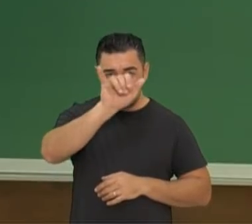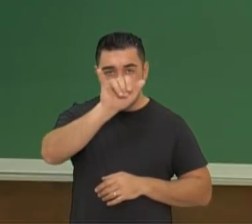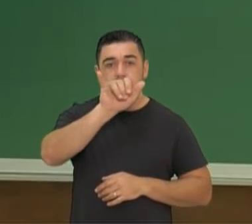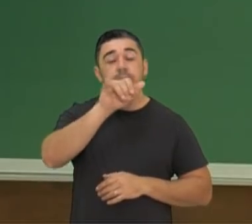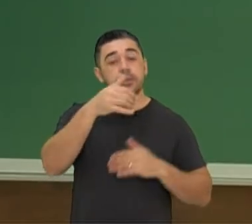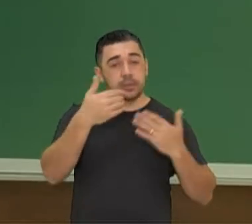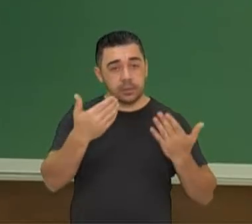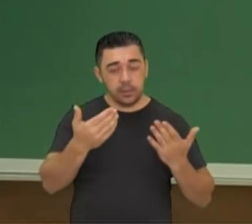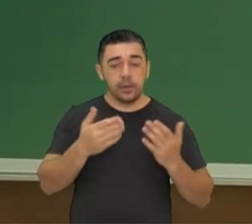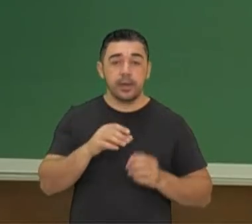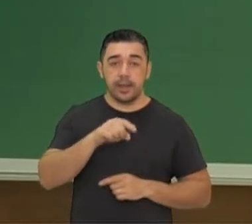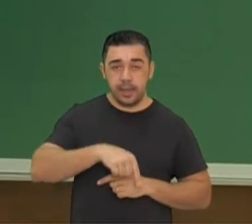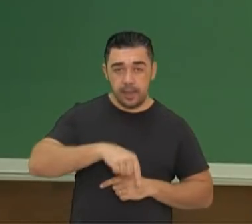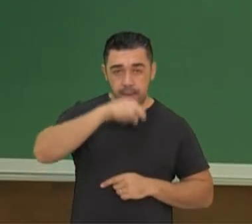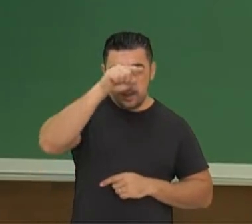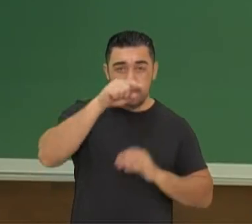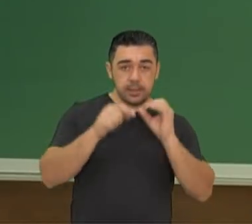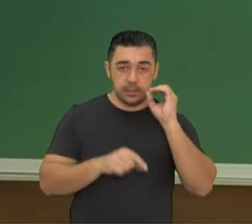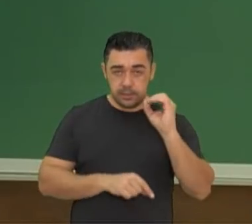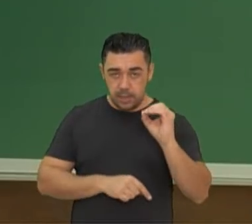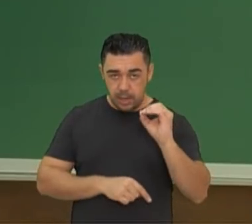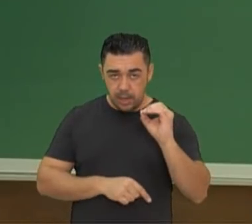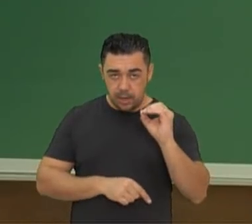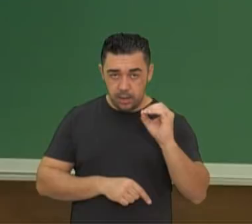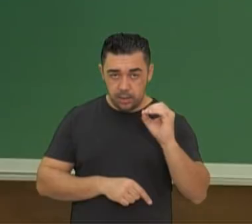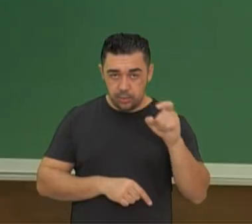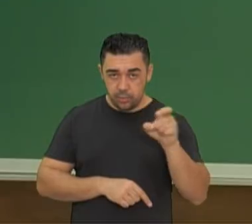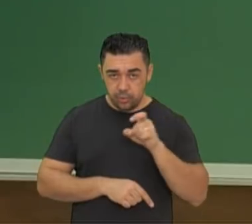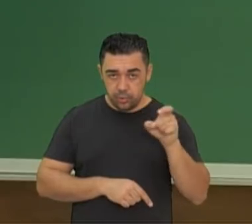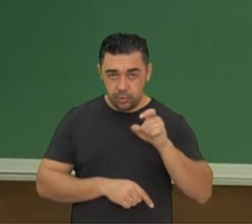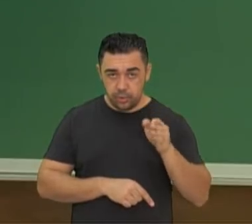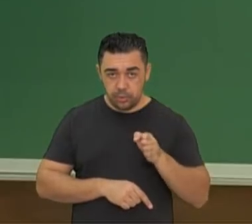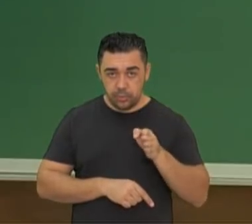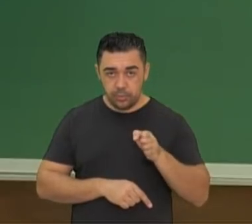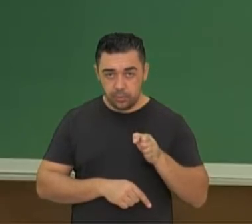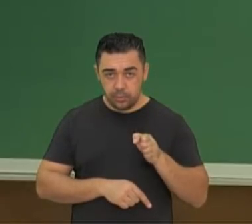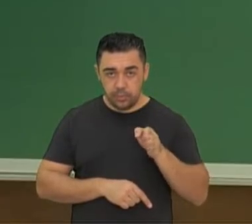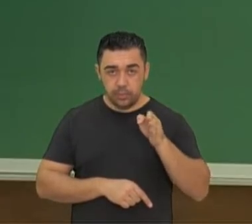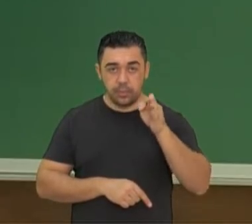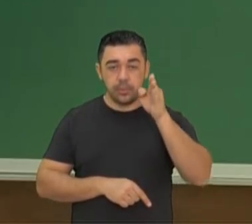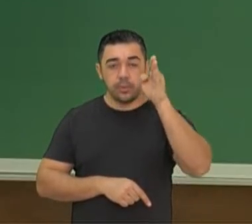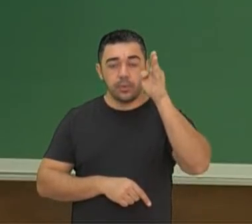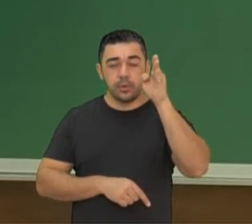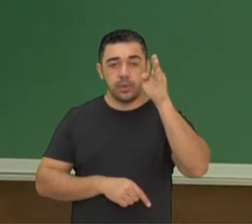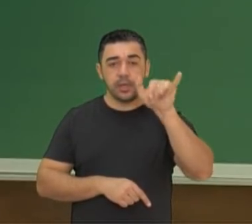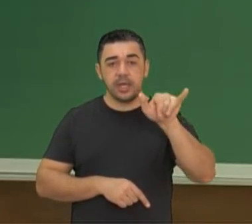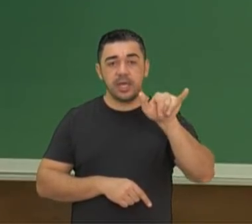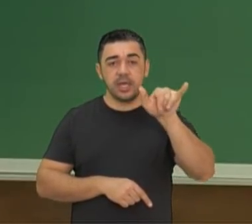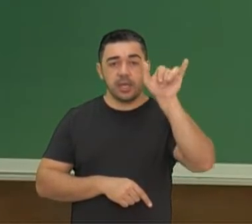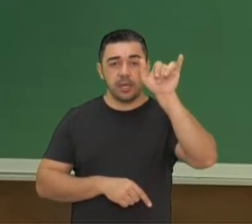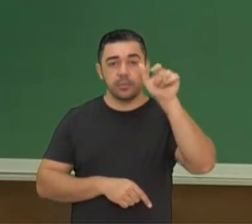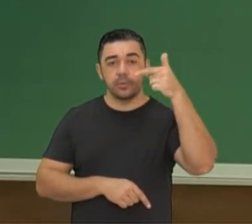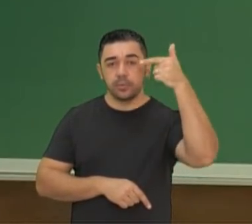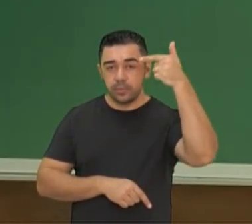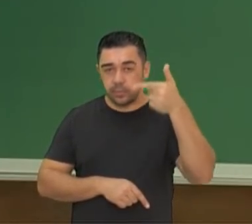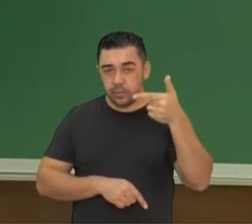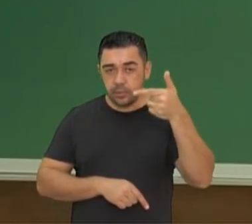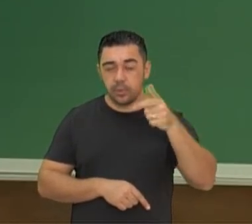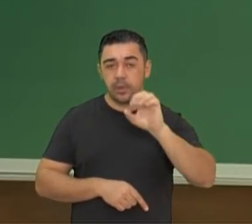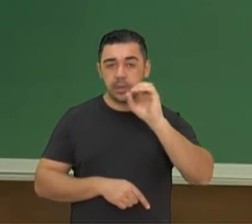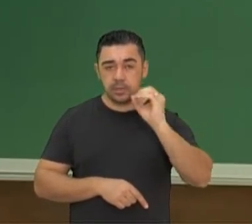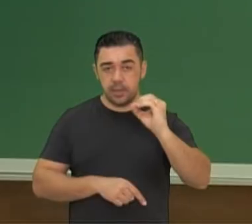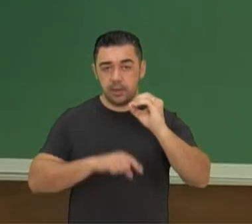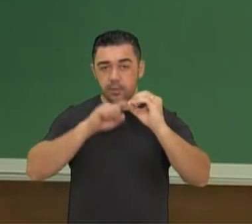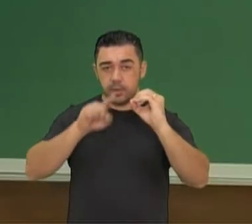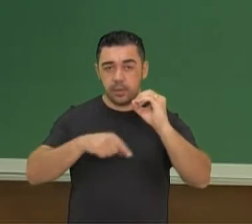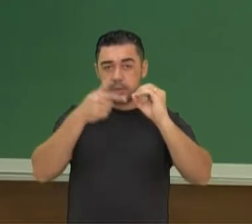eixo vertical. Então, eu tenho 0 para x, primeira coordenada é 0, e a segunda coordenada agora que é o 2. Então,